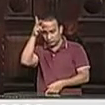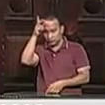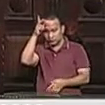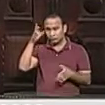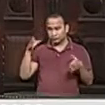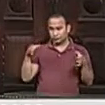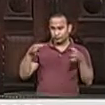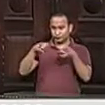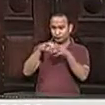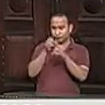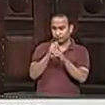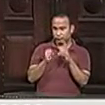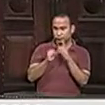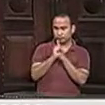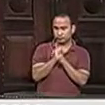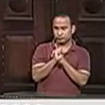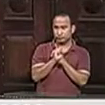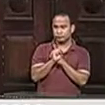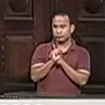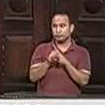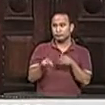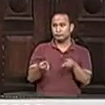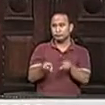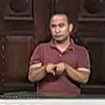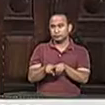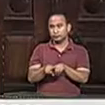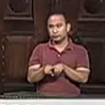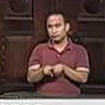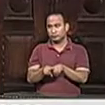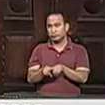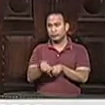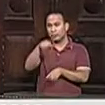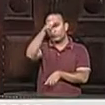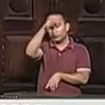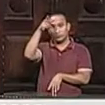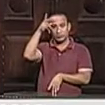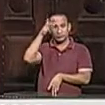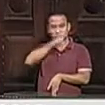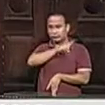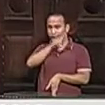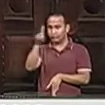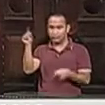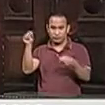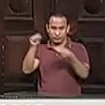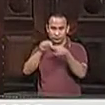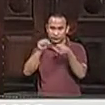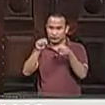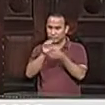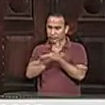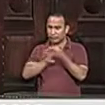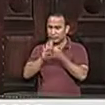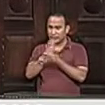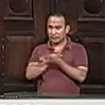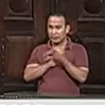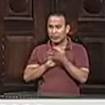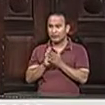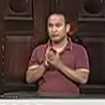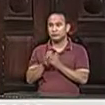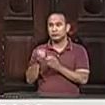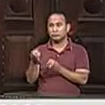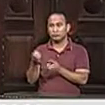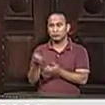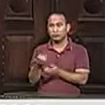organizações sociais estão vencendo. A Prefeitura não realizou nenhuma nova licitação,